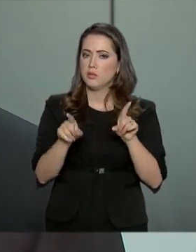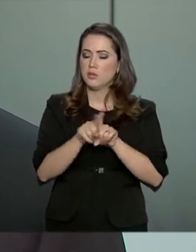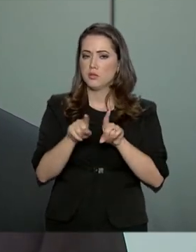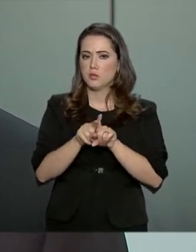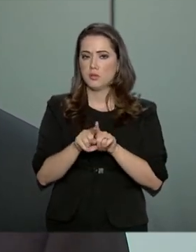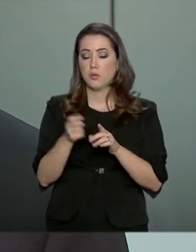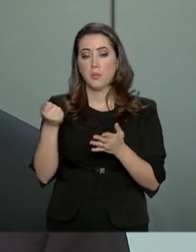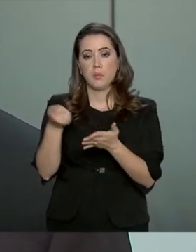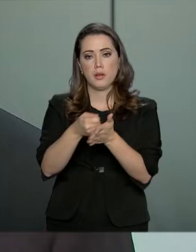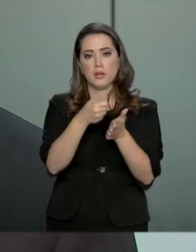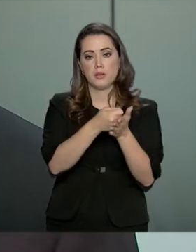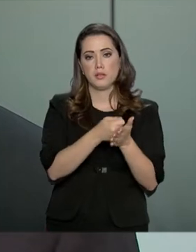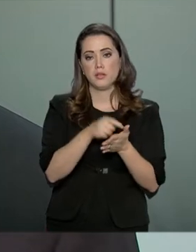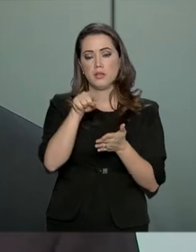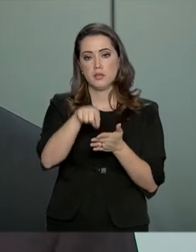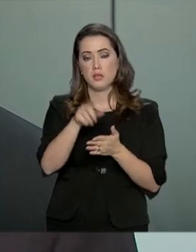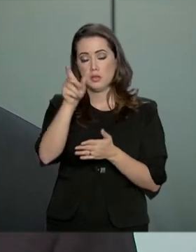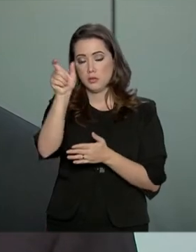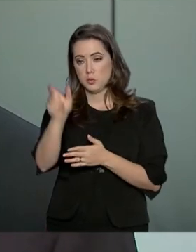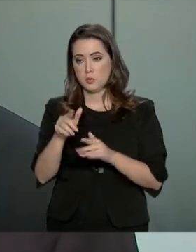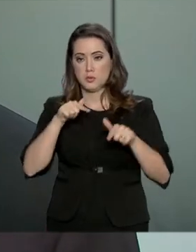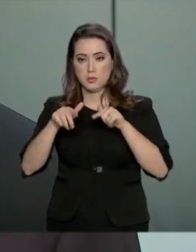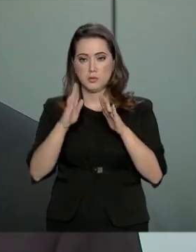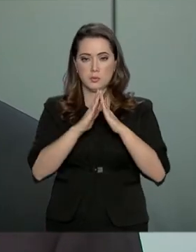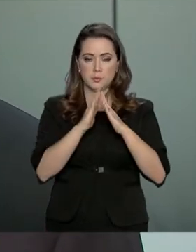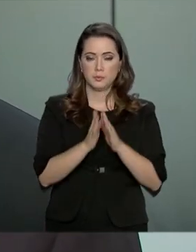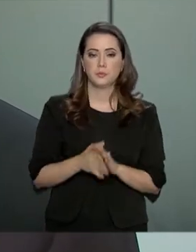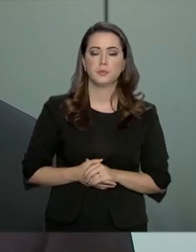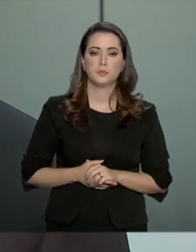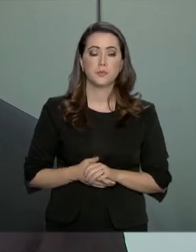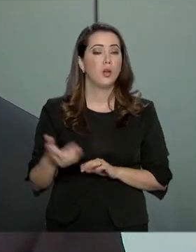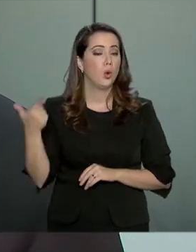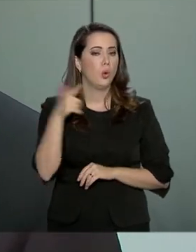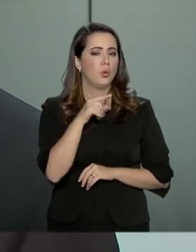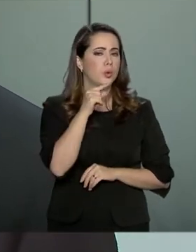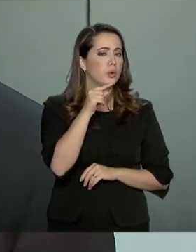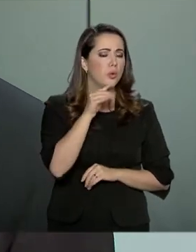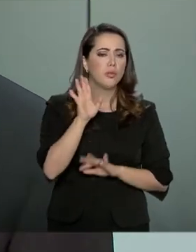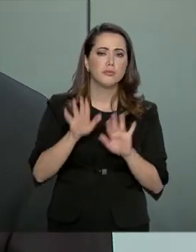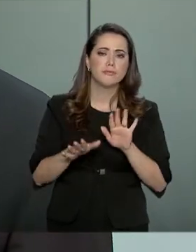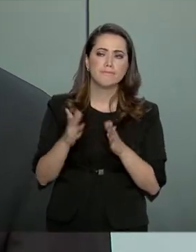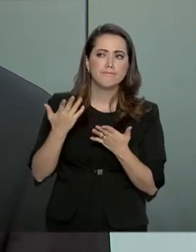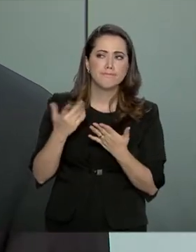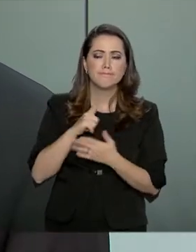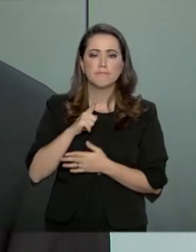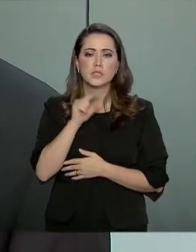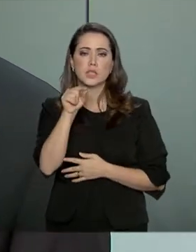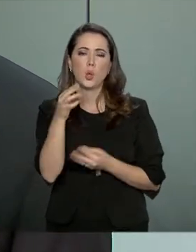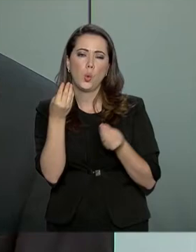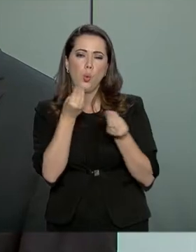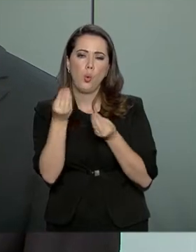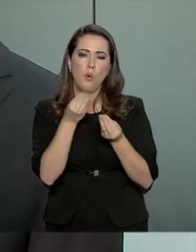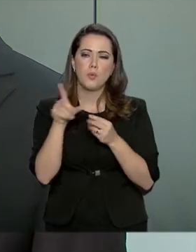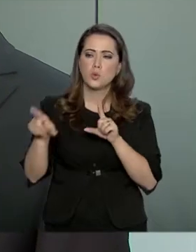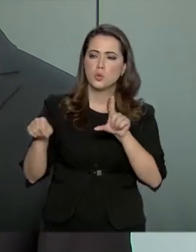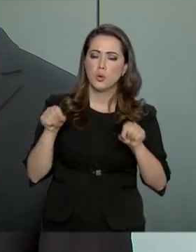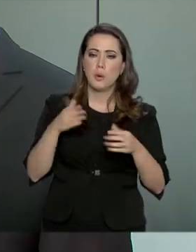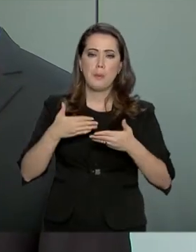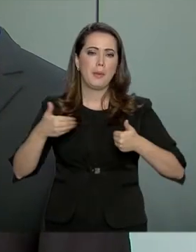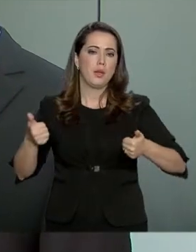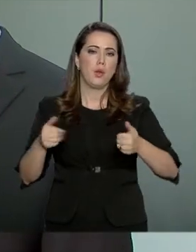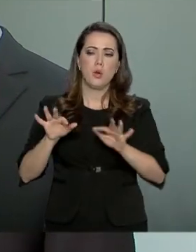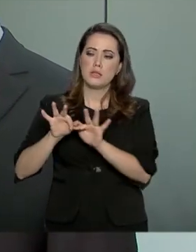a contribuição de empregada doméstica uma outra dúvida comum é a respeito do modelo neco qual é melhor